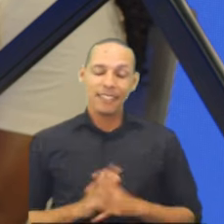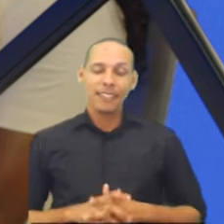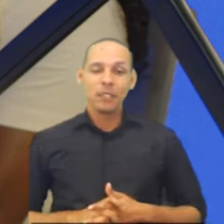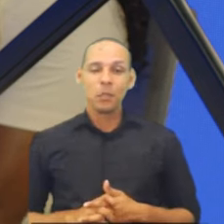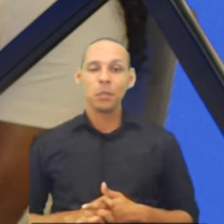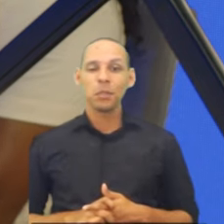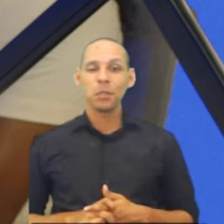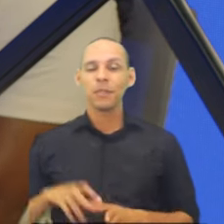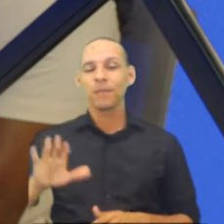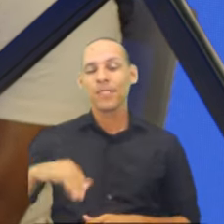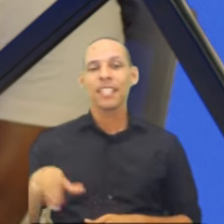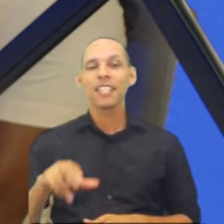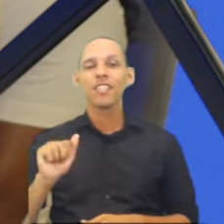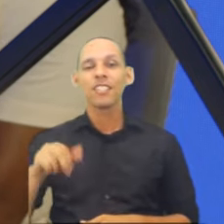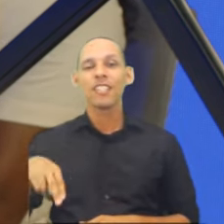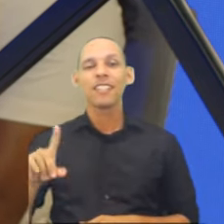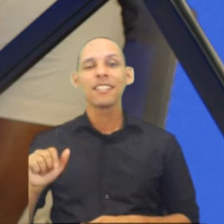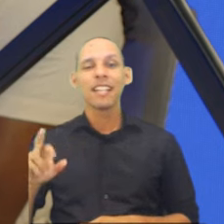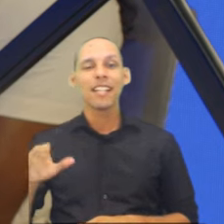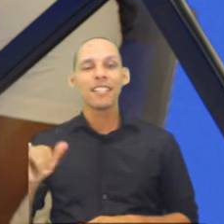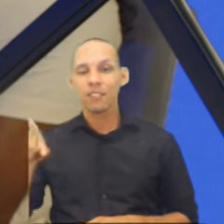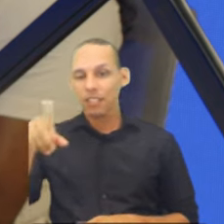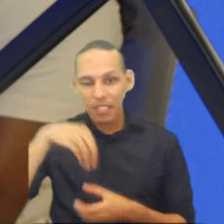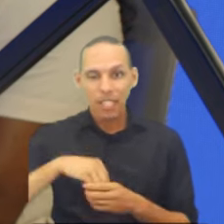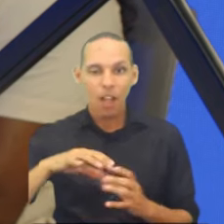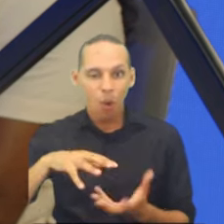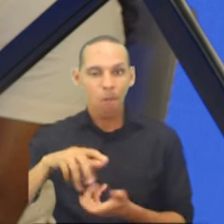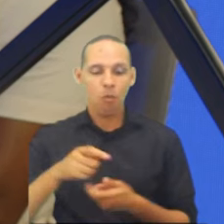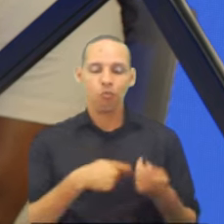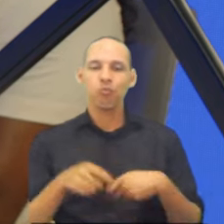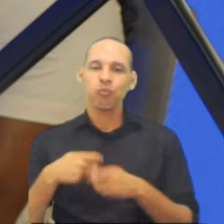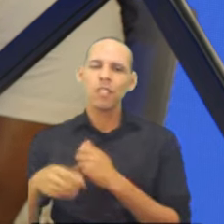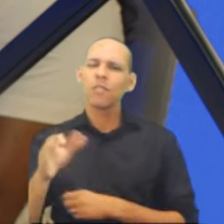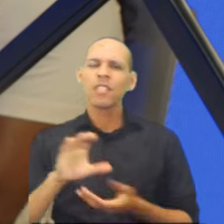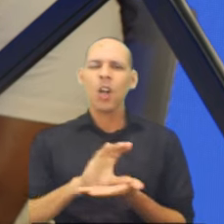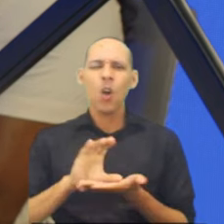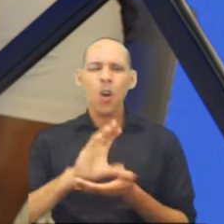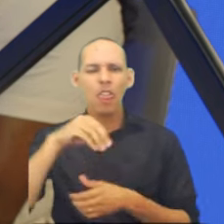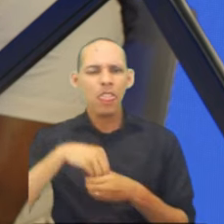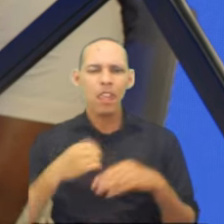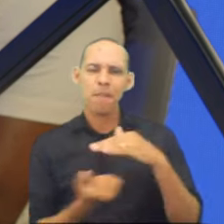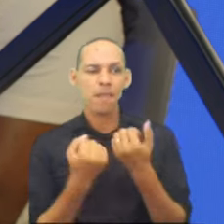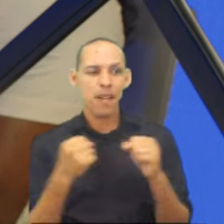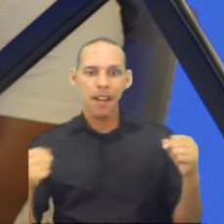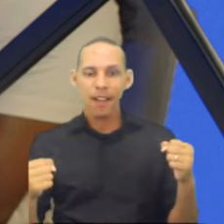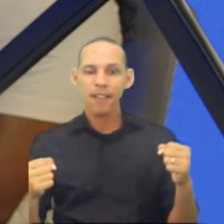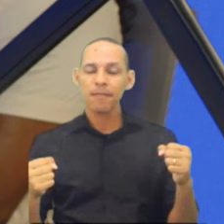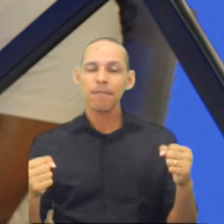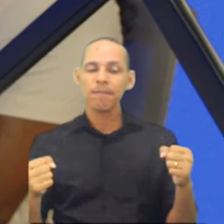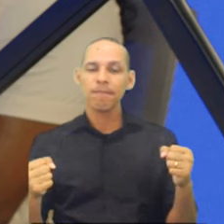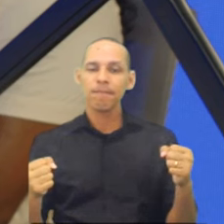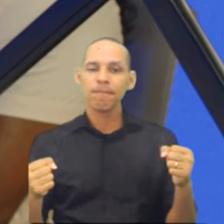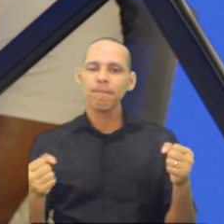enfim Eh jandaraci você tá no mundo corporativo você tá conselho de grandes empresas e é assim